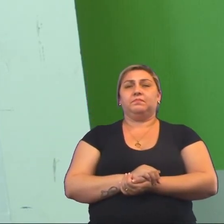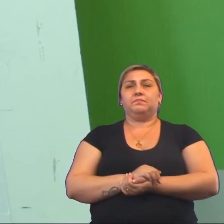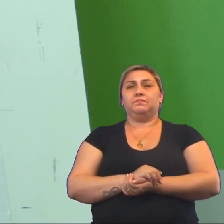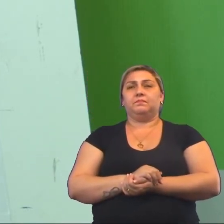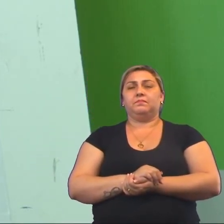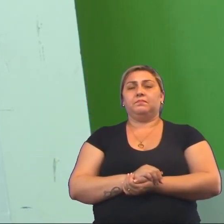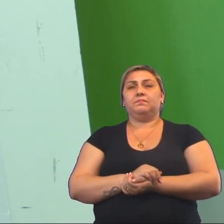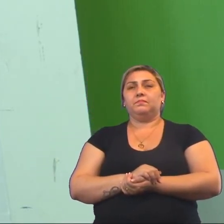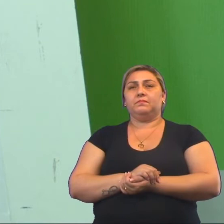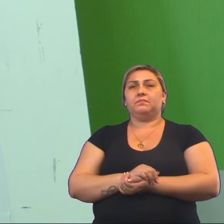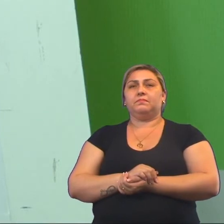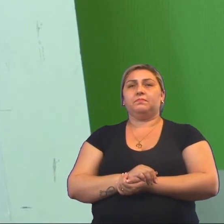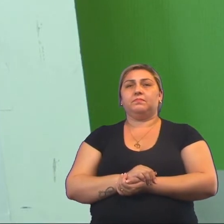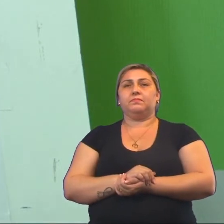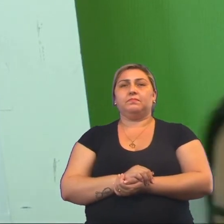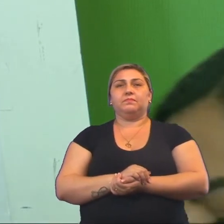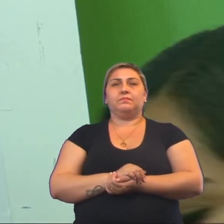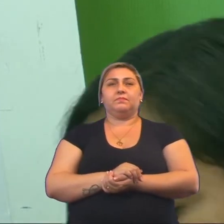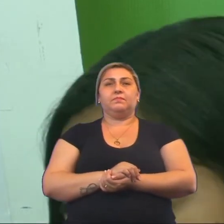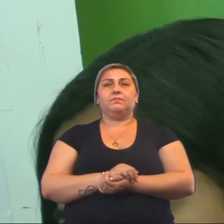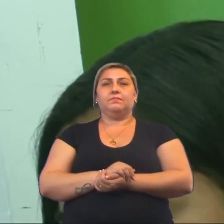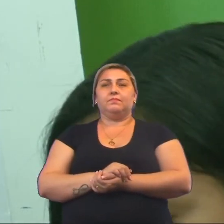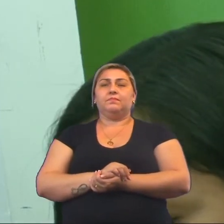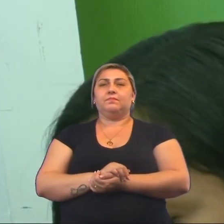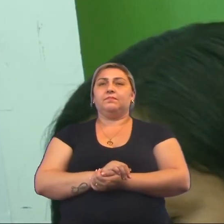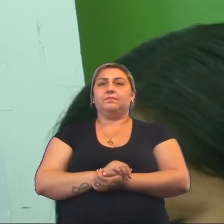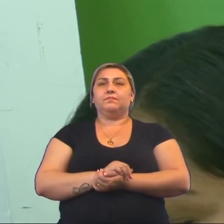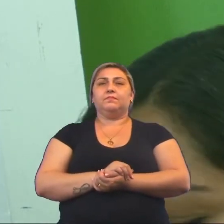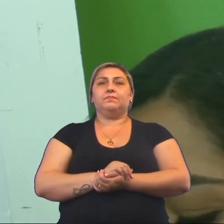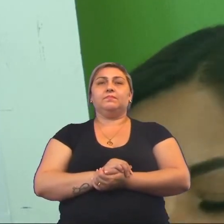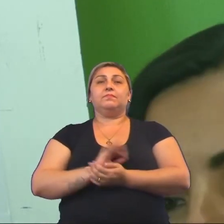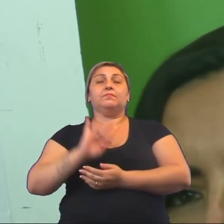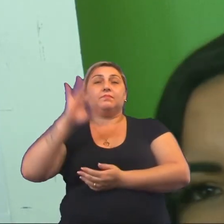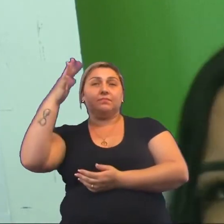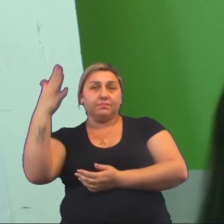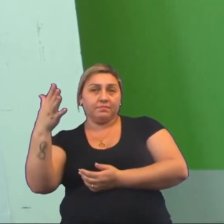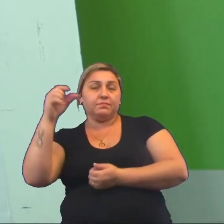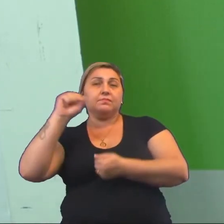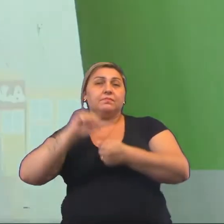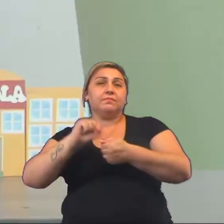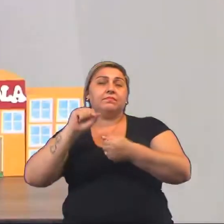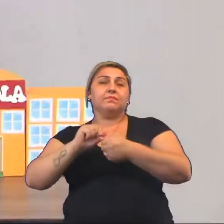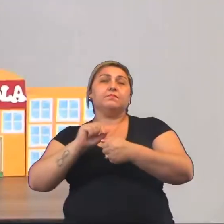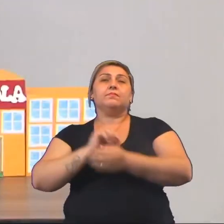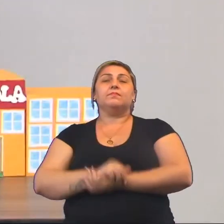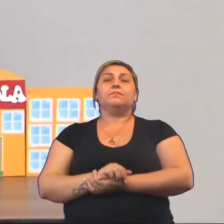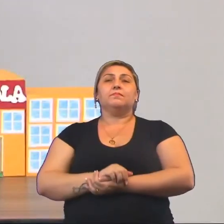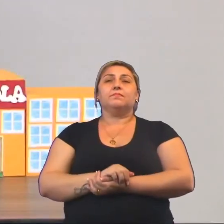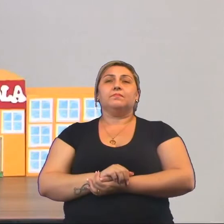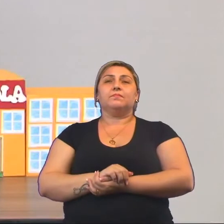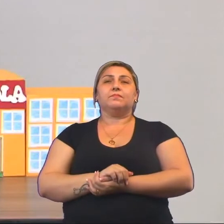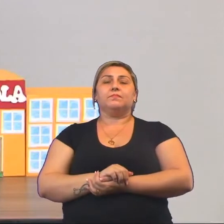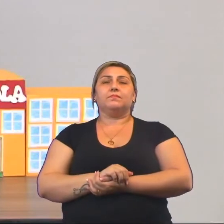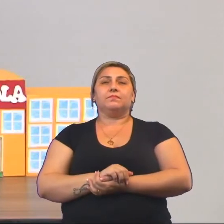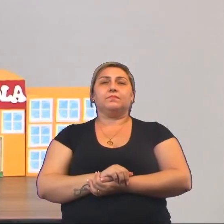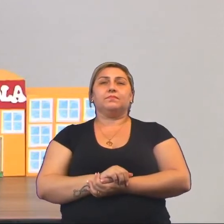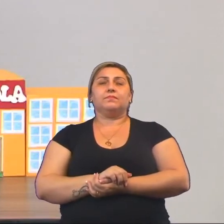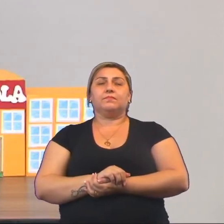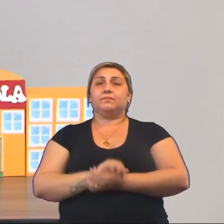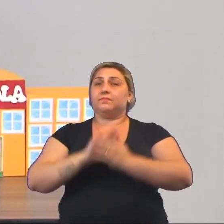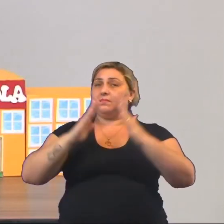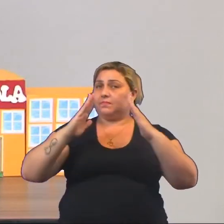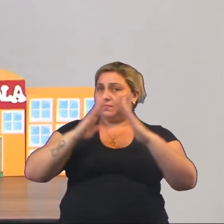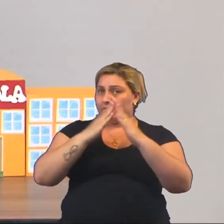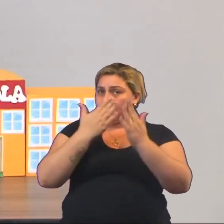é mesmo? Então, esta atividade está sendo realizada